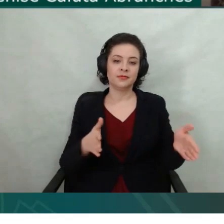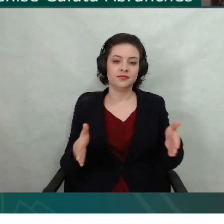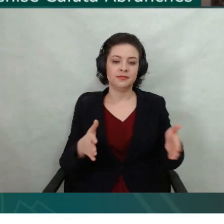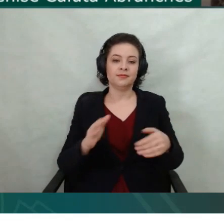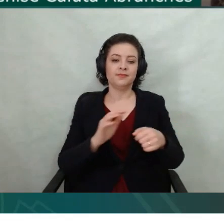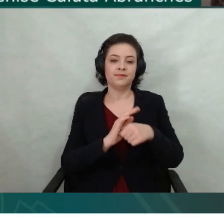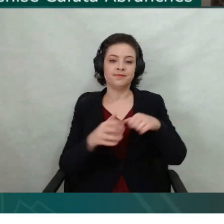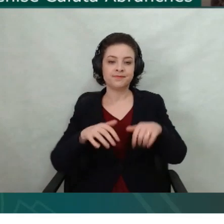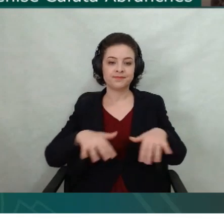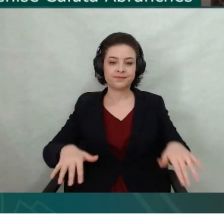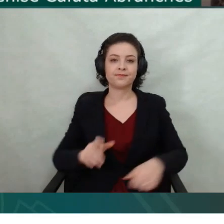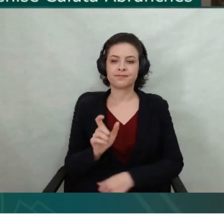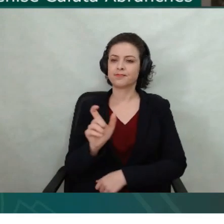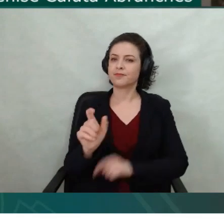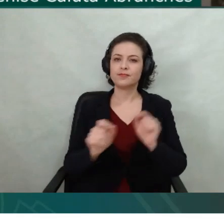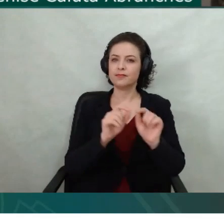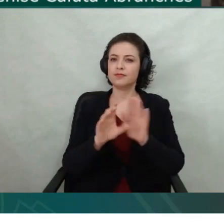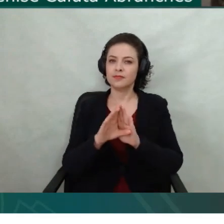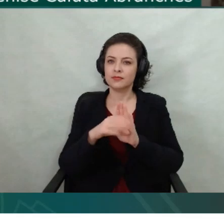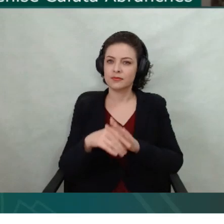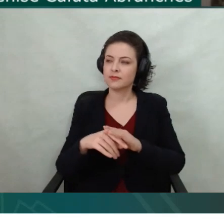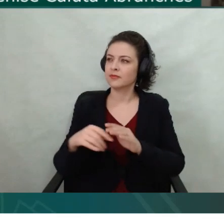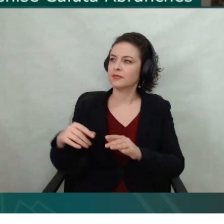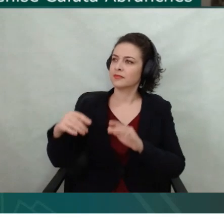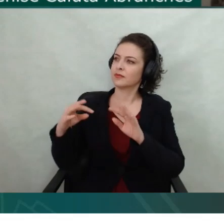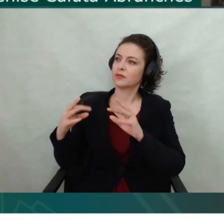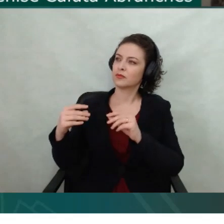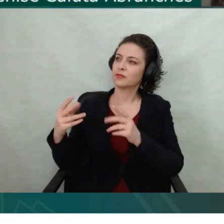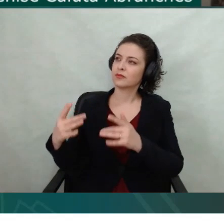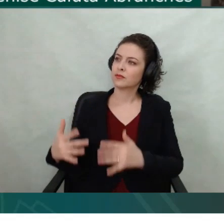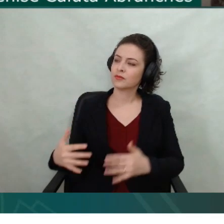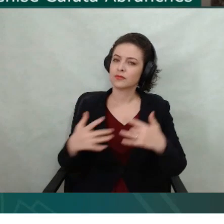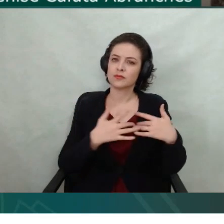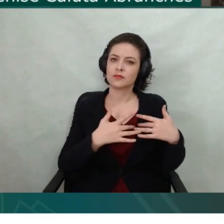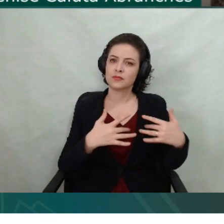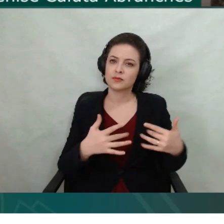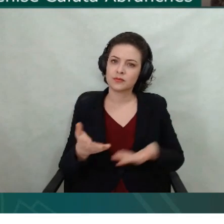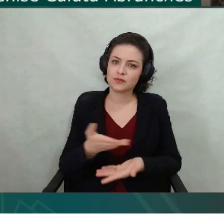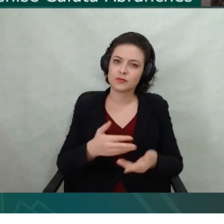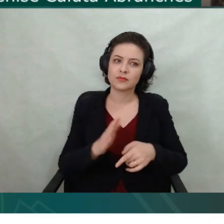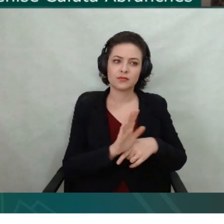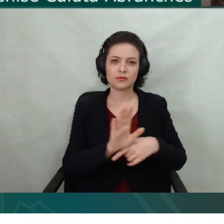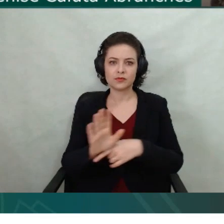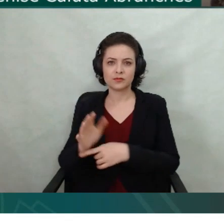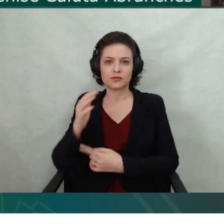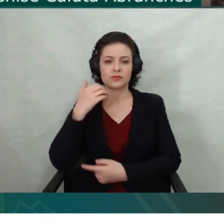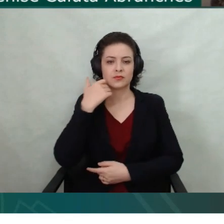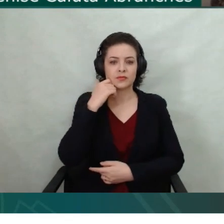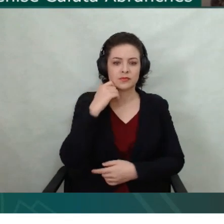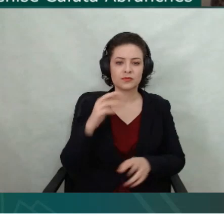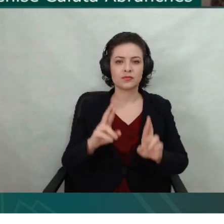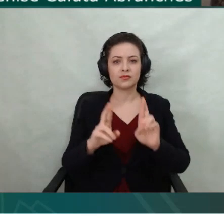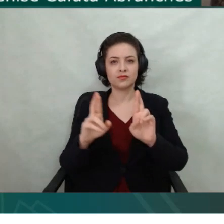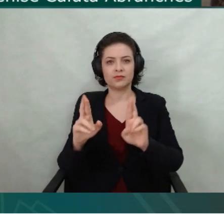palavra que define tudo o que você colocou é solidariedade, ciência e esperança.